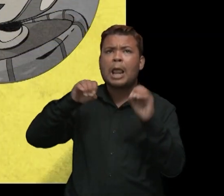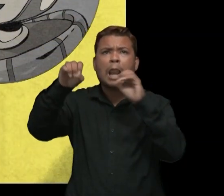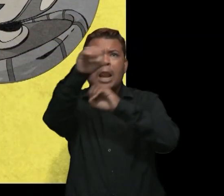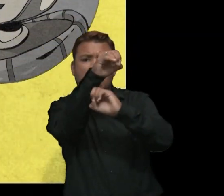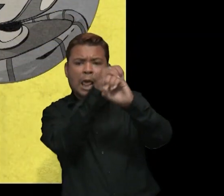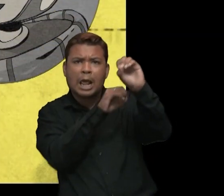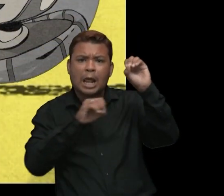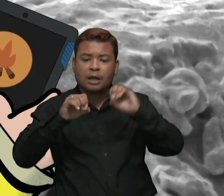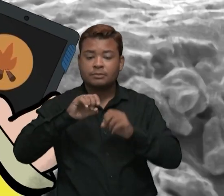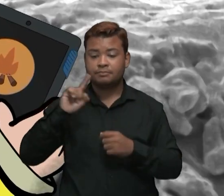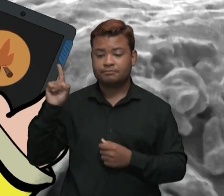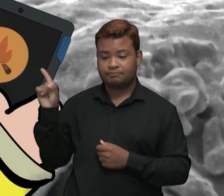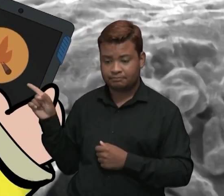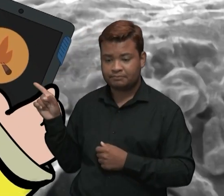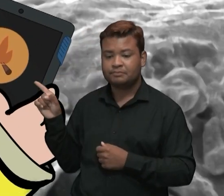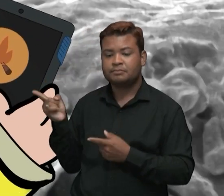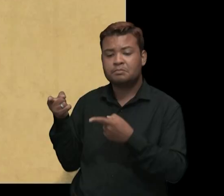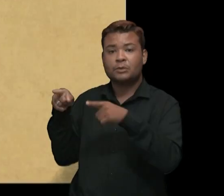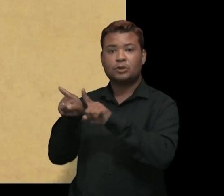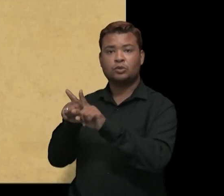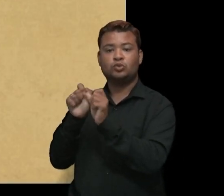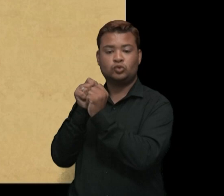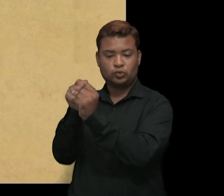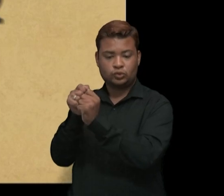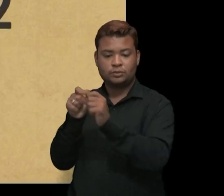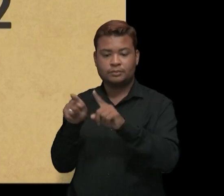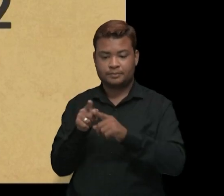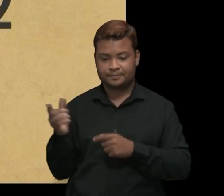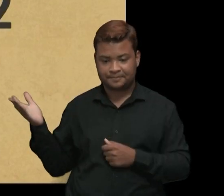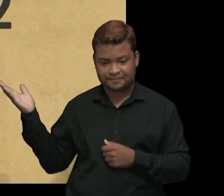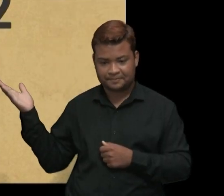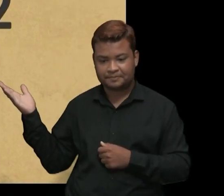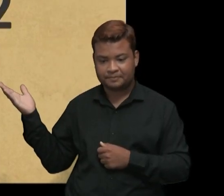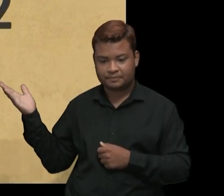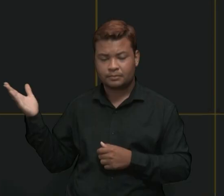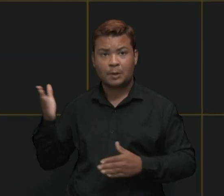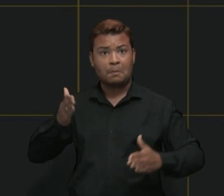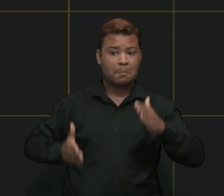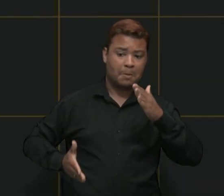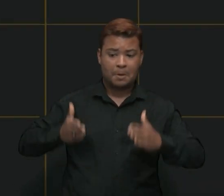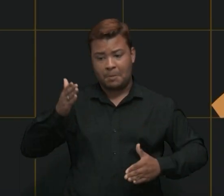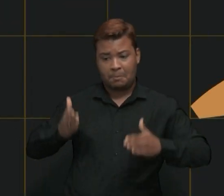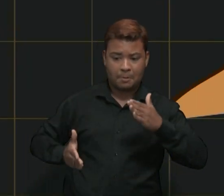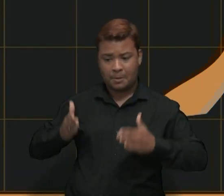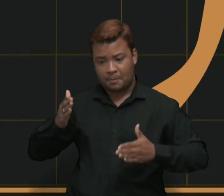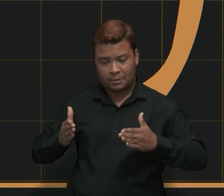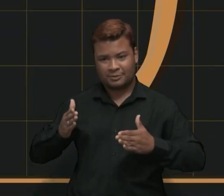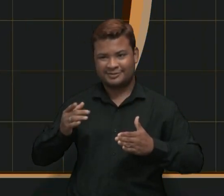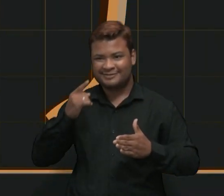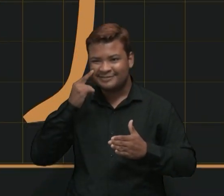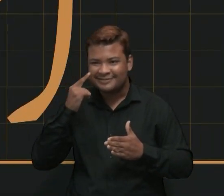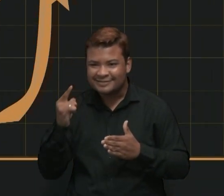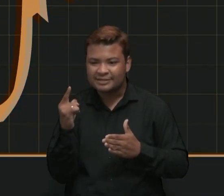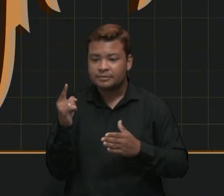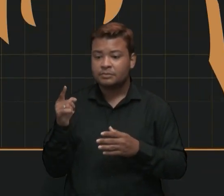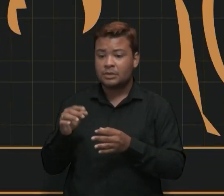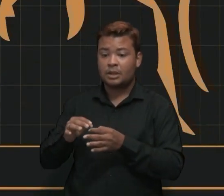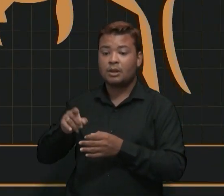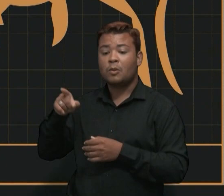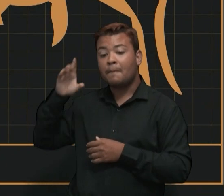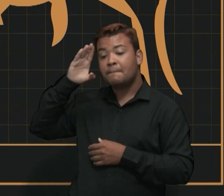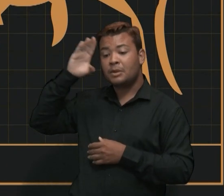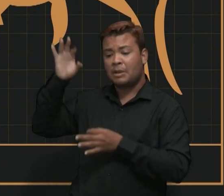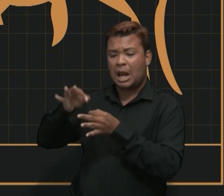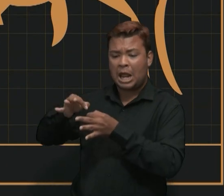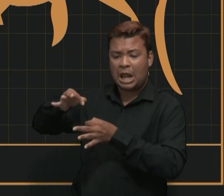cadete Keka, parceira do viajante, e o XB-12, um robô. Para se ter ideia, a altura do personagem